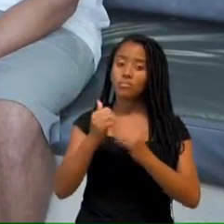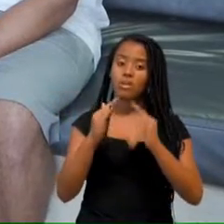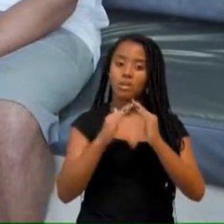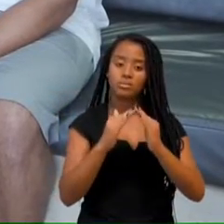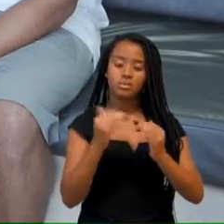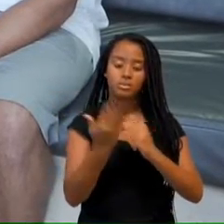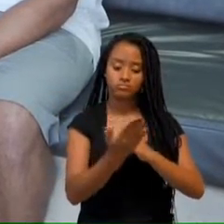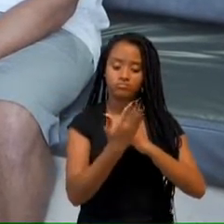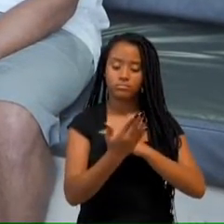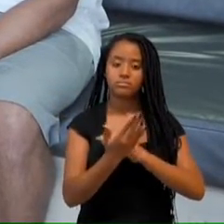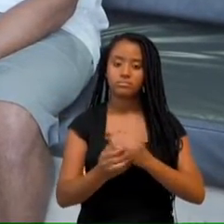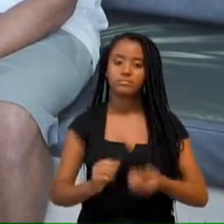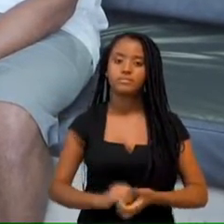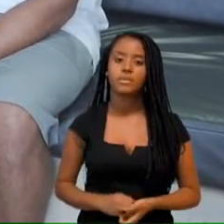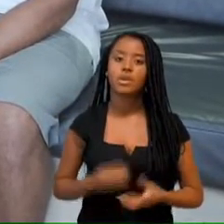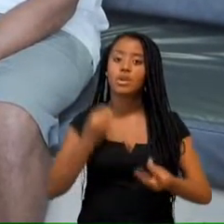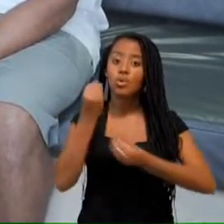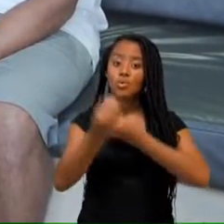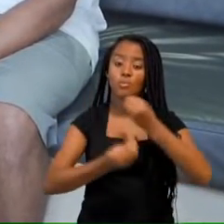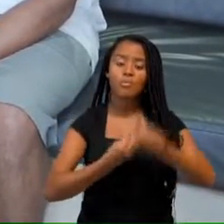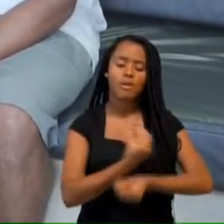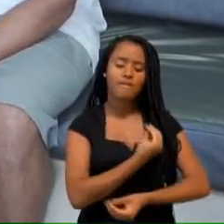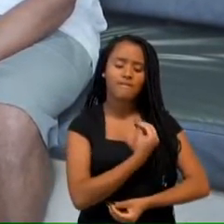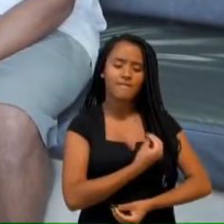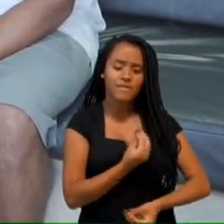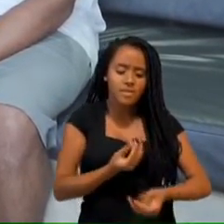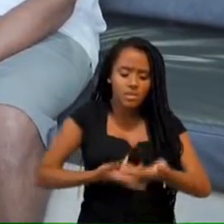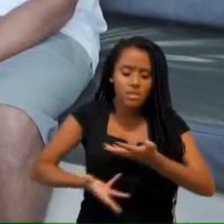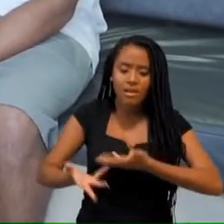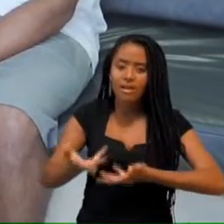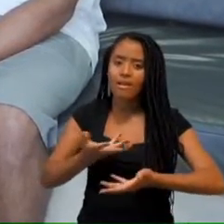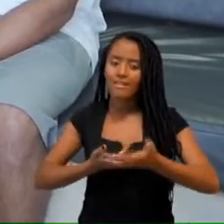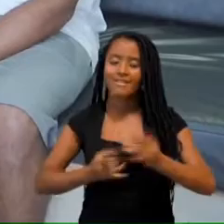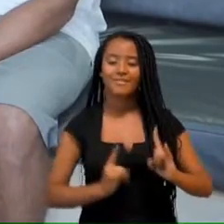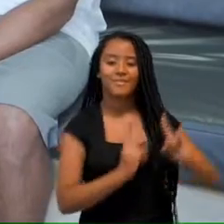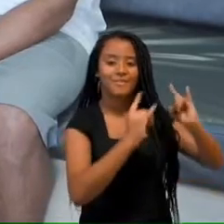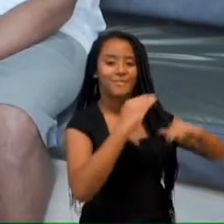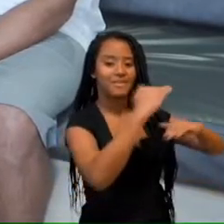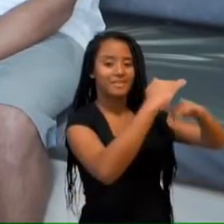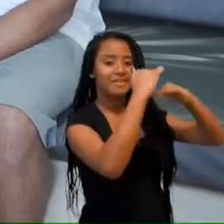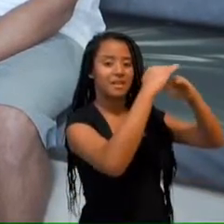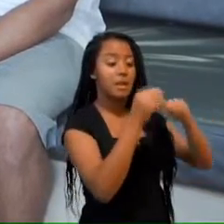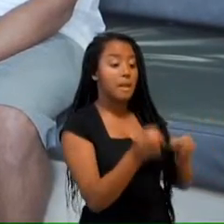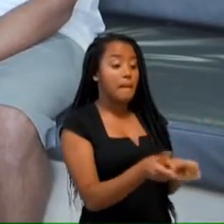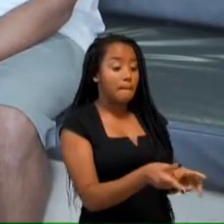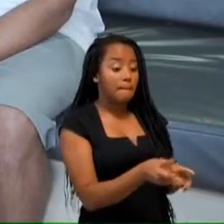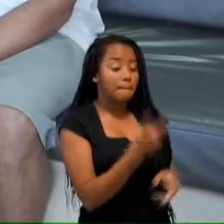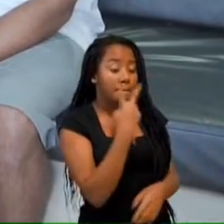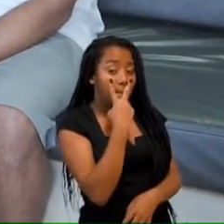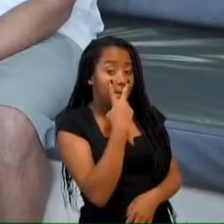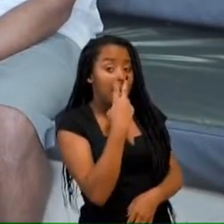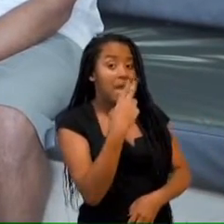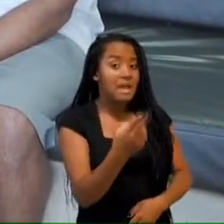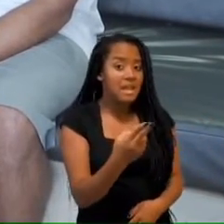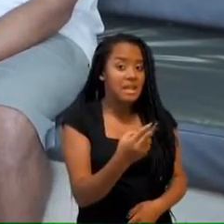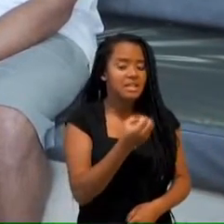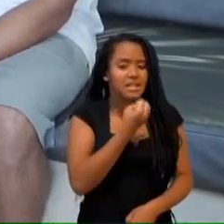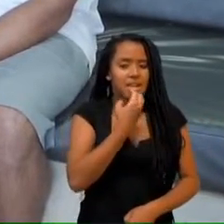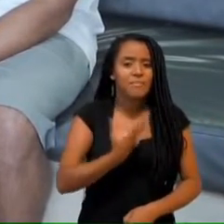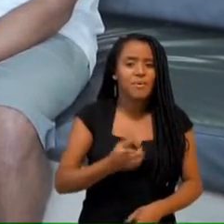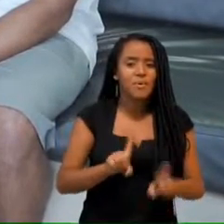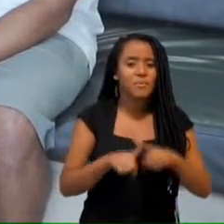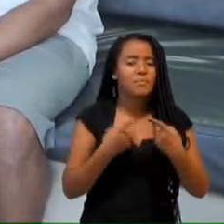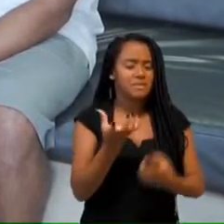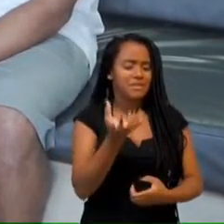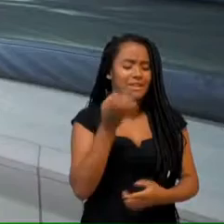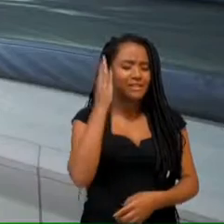E como que é aqui a convivência no apartamento de vocês quero saber porque parece que vocês se dão muito bem aí mas eu quero saber também vamos